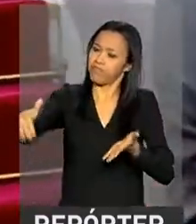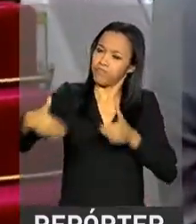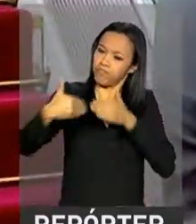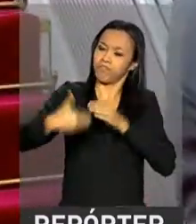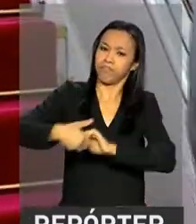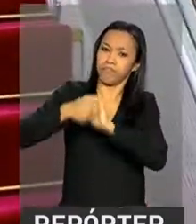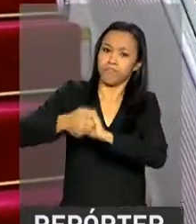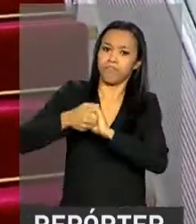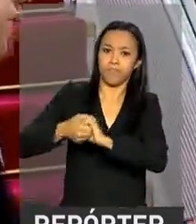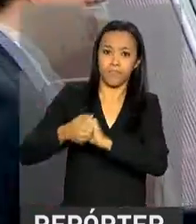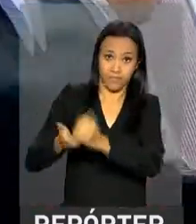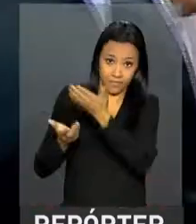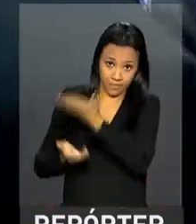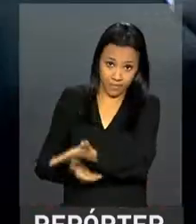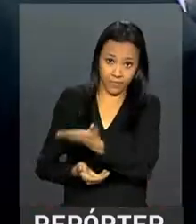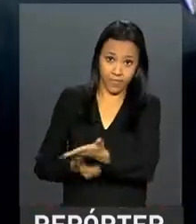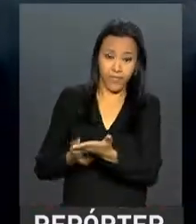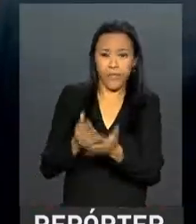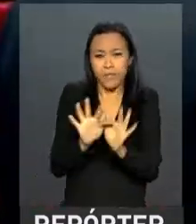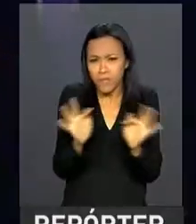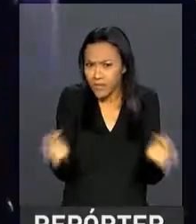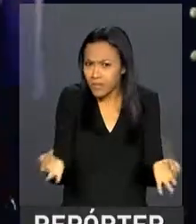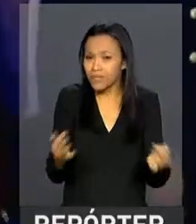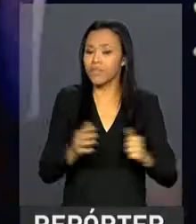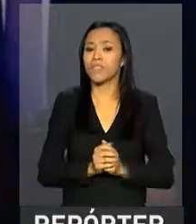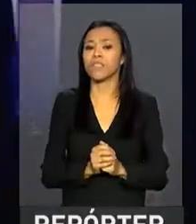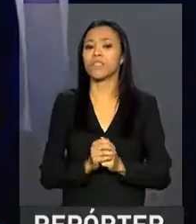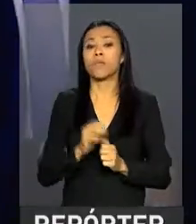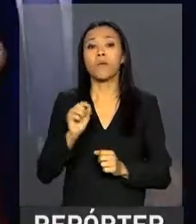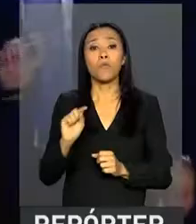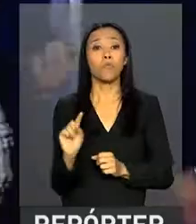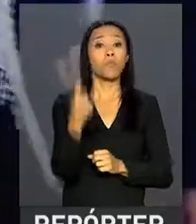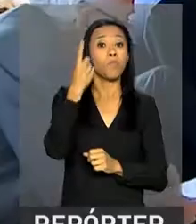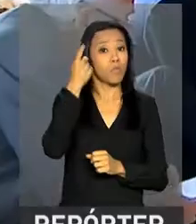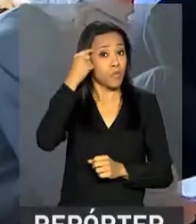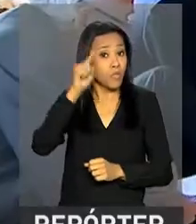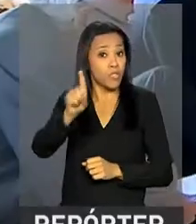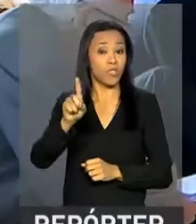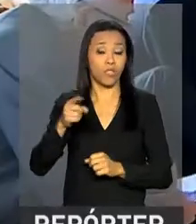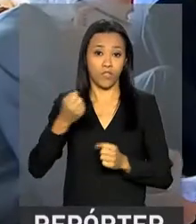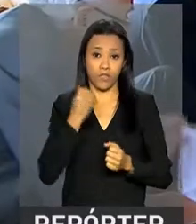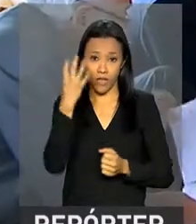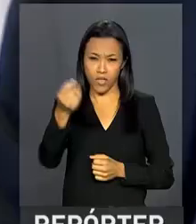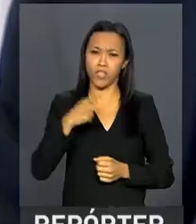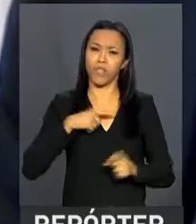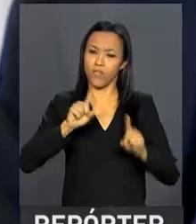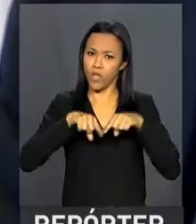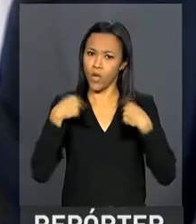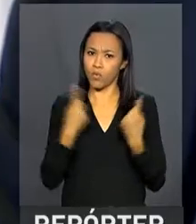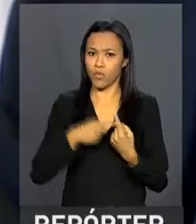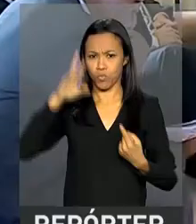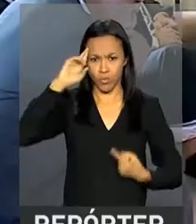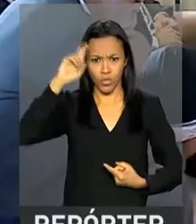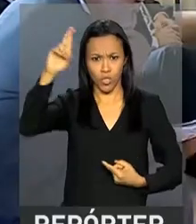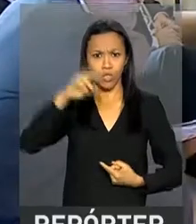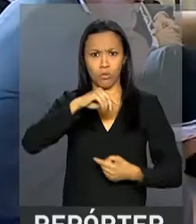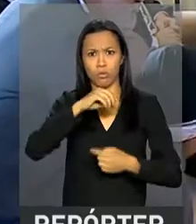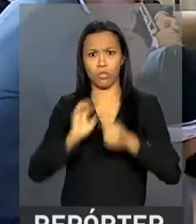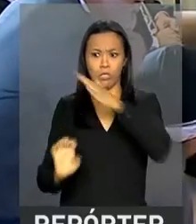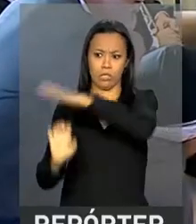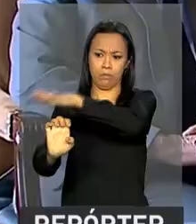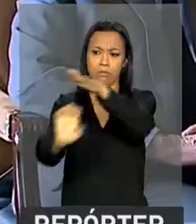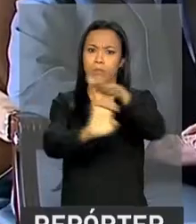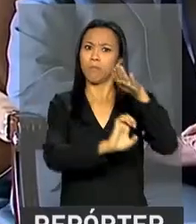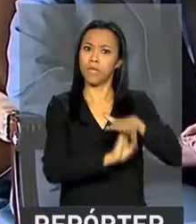autoridades chinesas em uma pequena cerimônia. No primeiro dia da viagem, teve reuniões com diretores de grandes empresas do